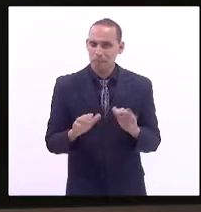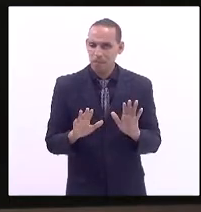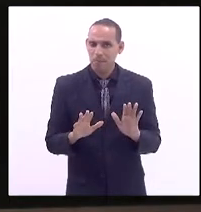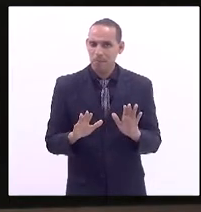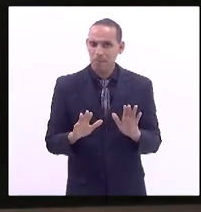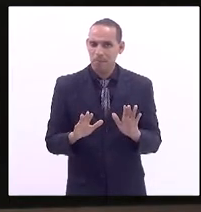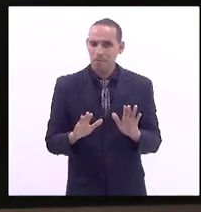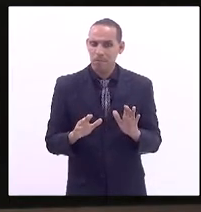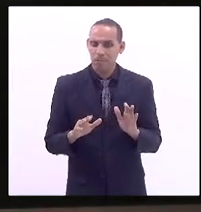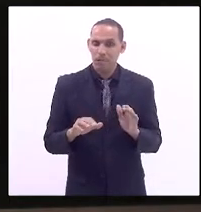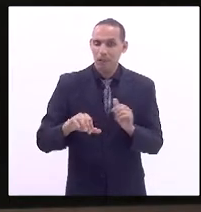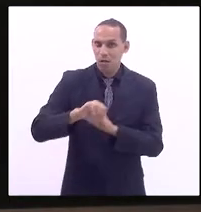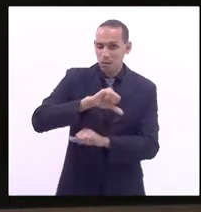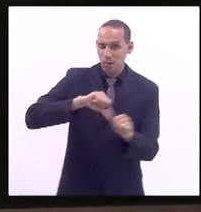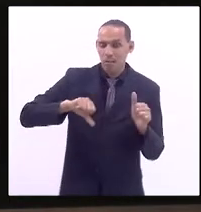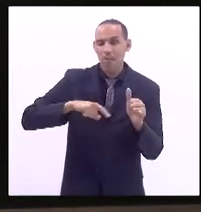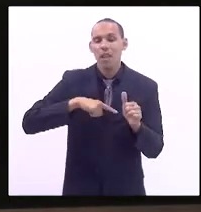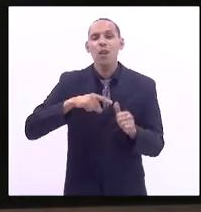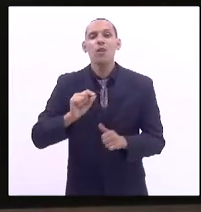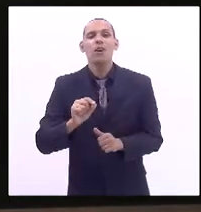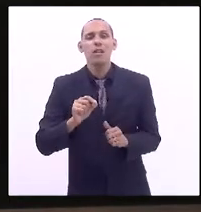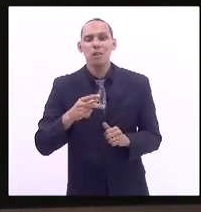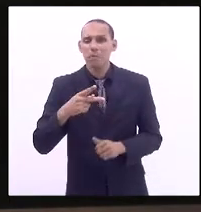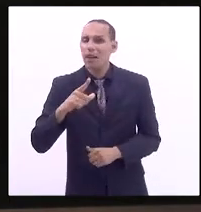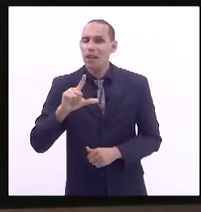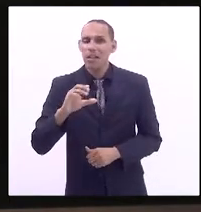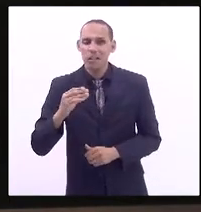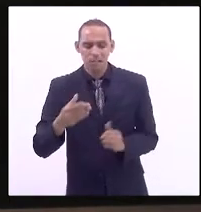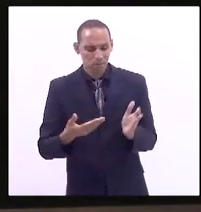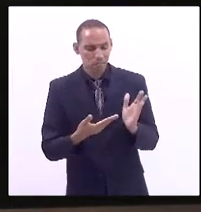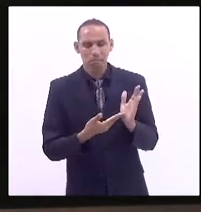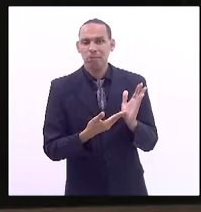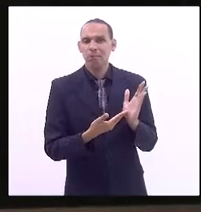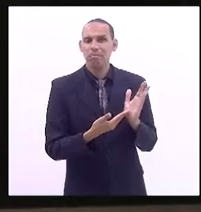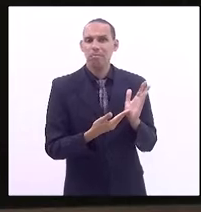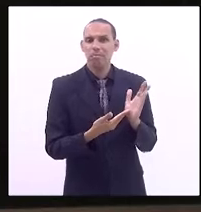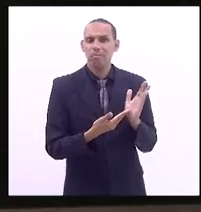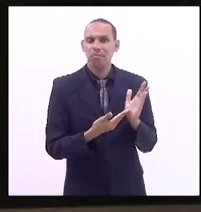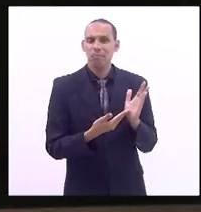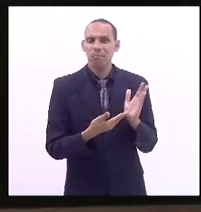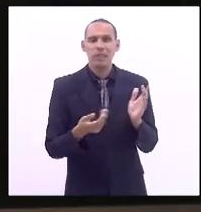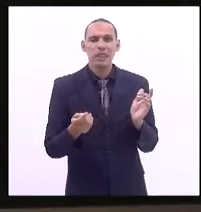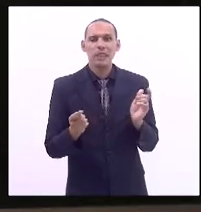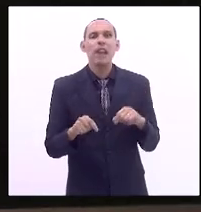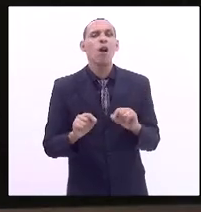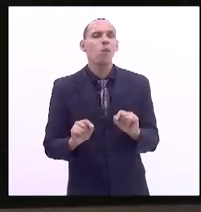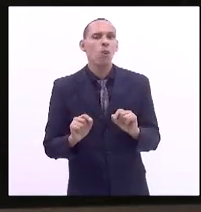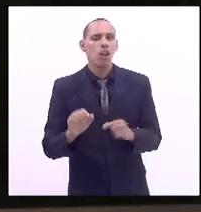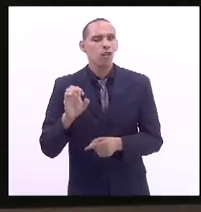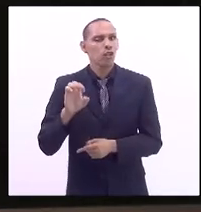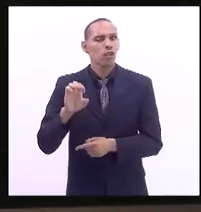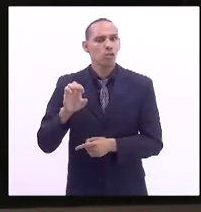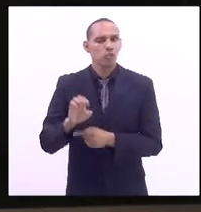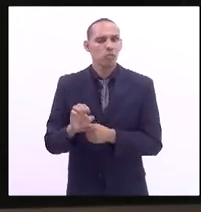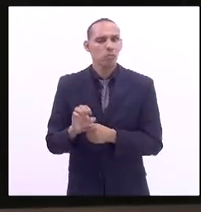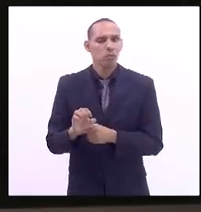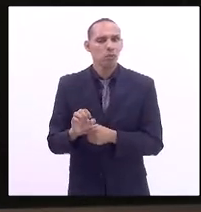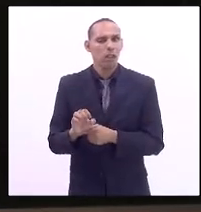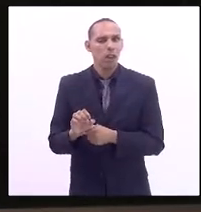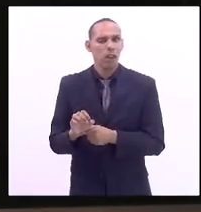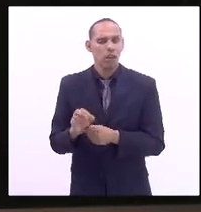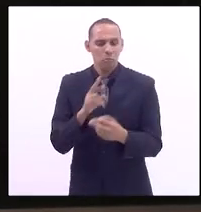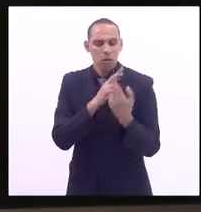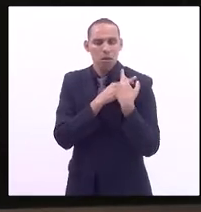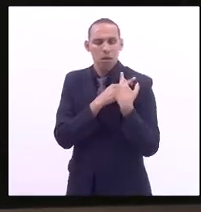na contramão disso nós temos espelho ser que vai possibilitar que o está e se exime da sua